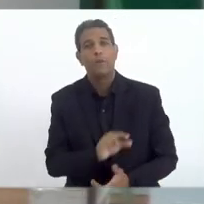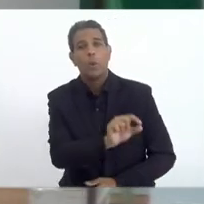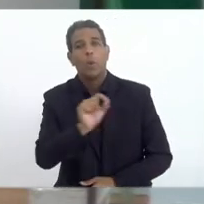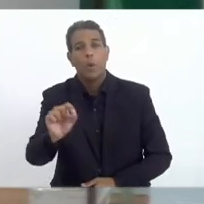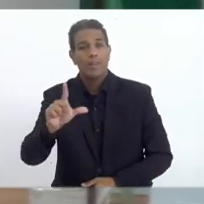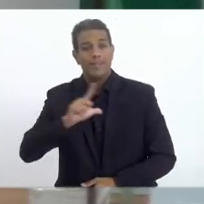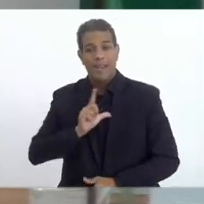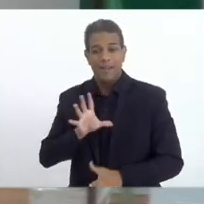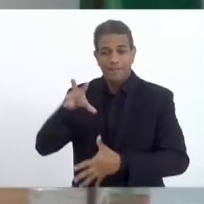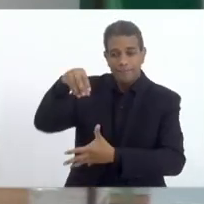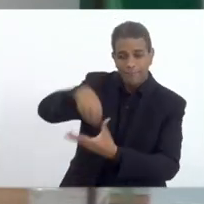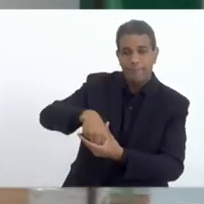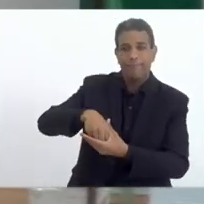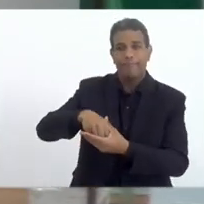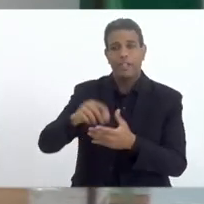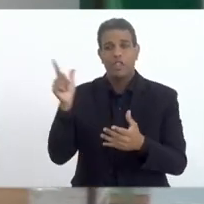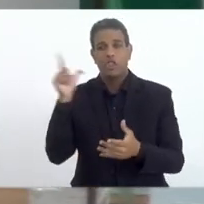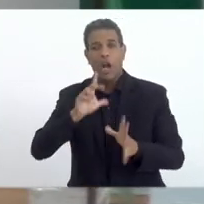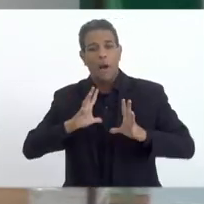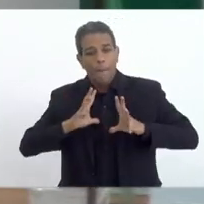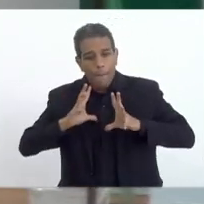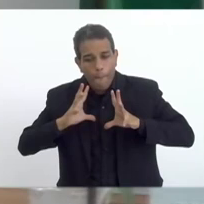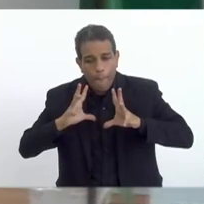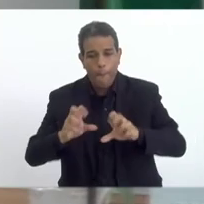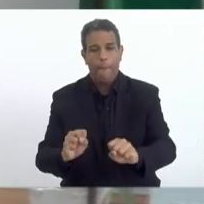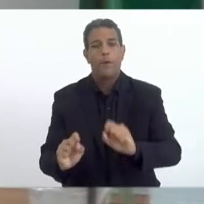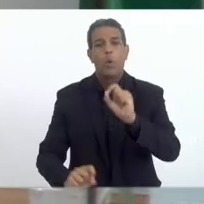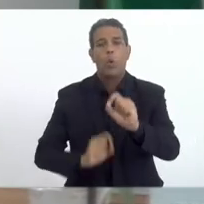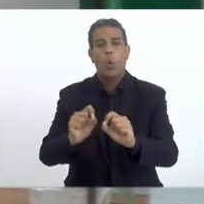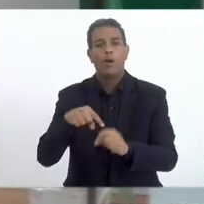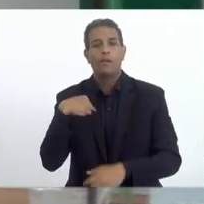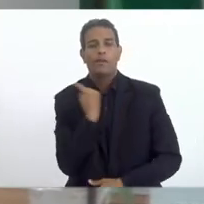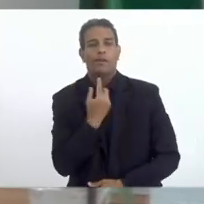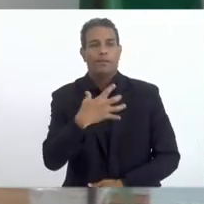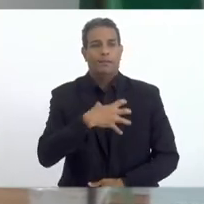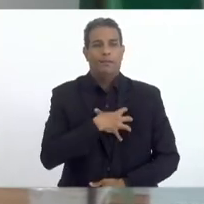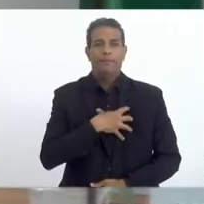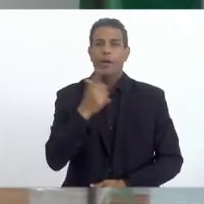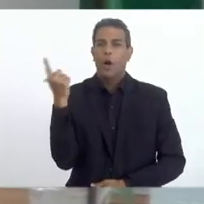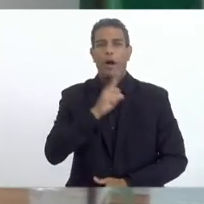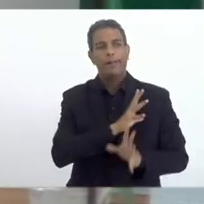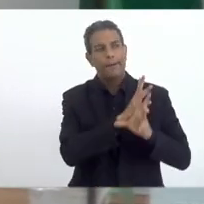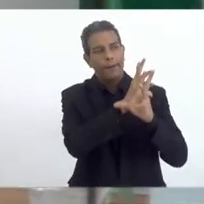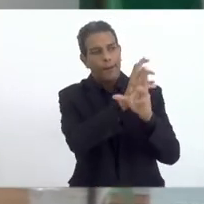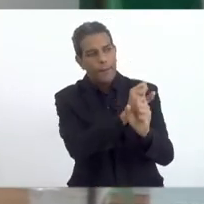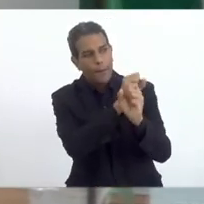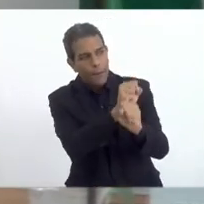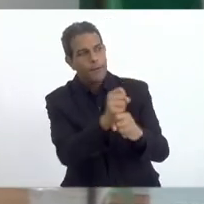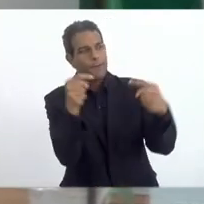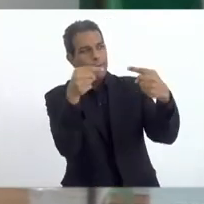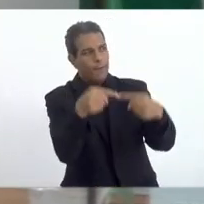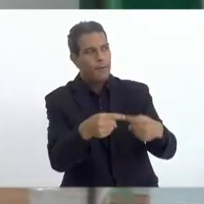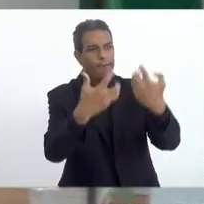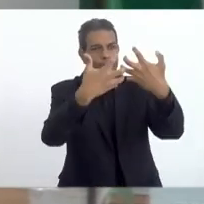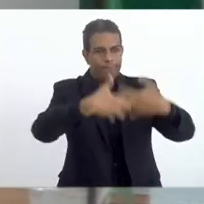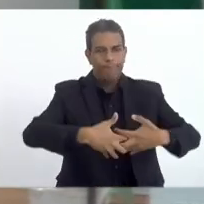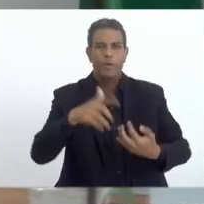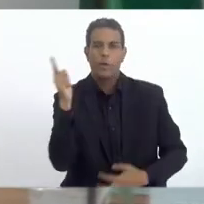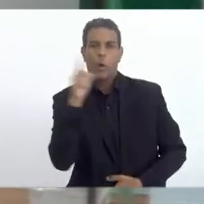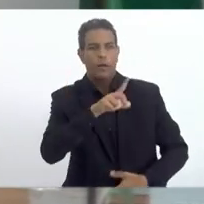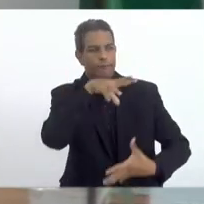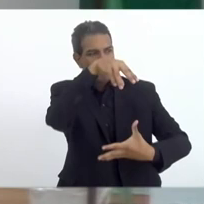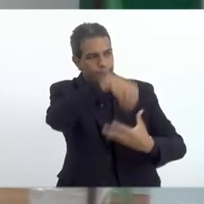que está absorvido é aquilo que foi calculado função do